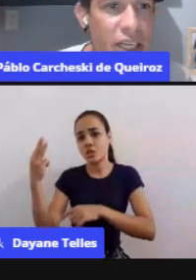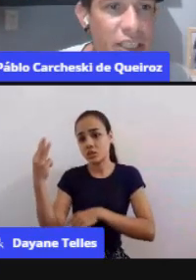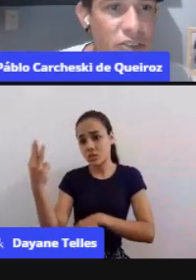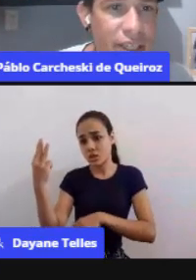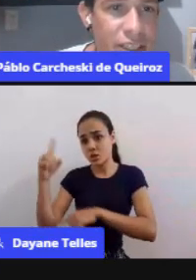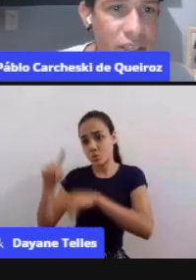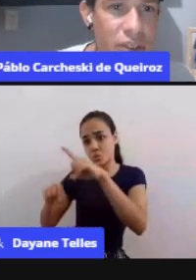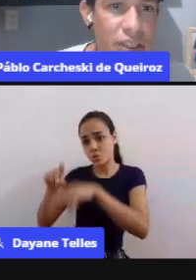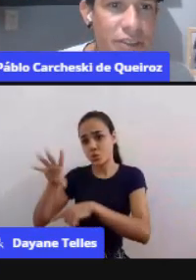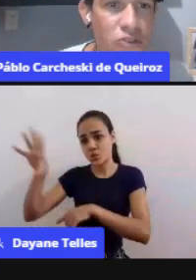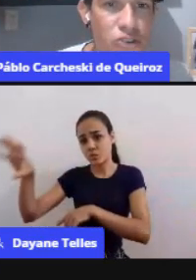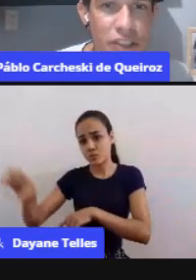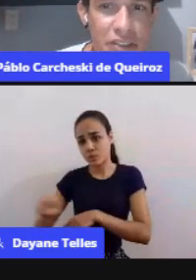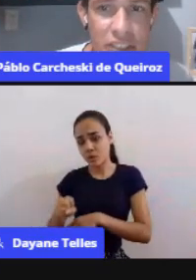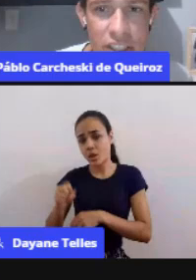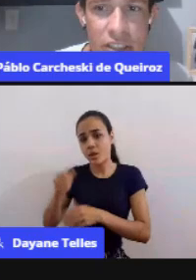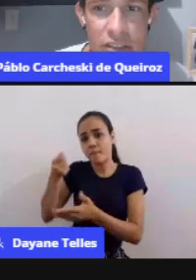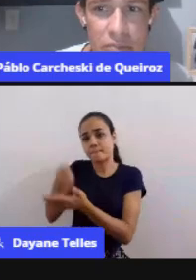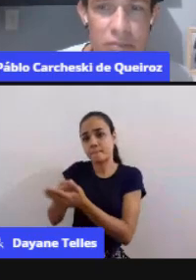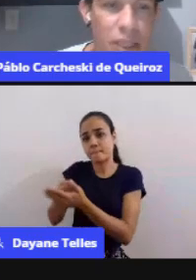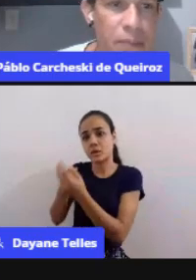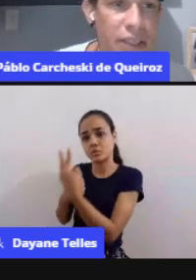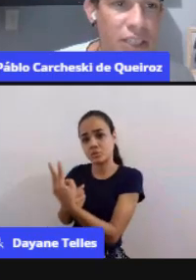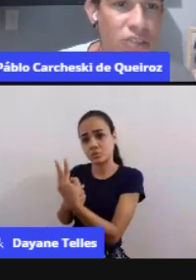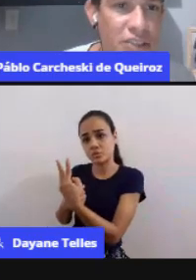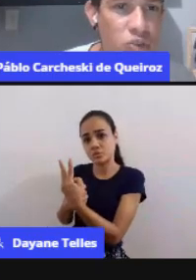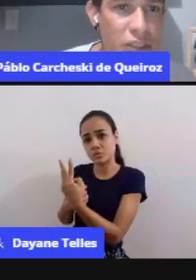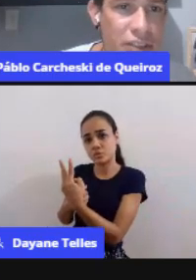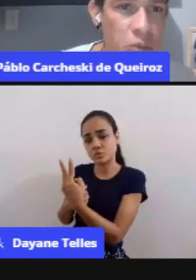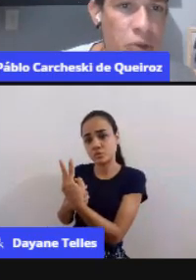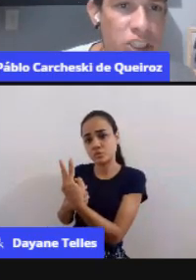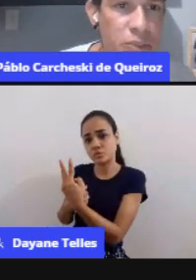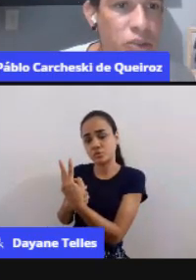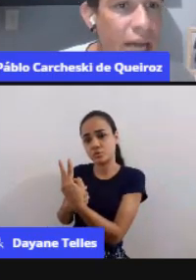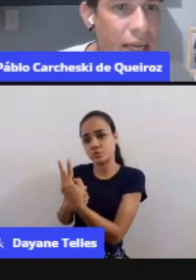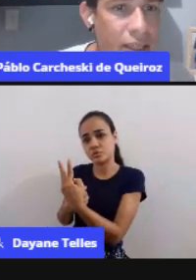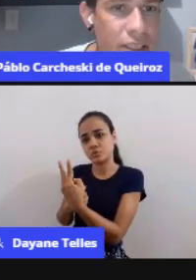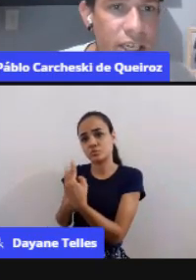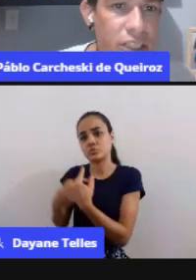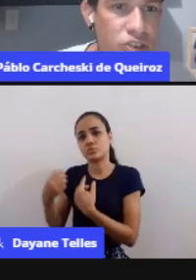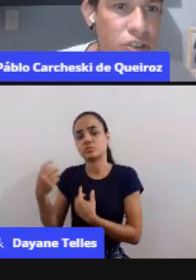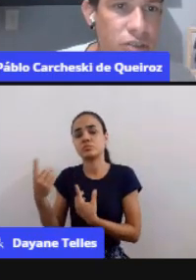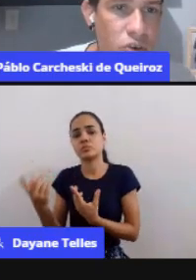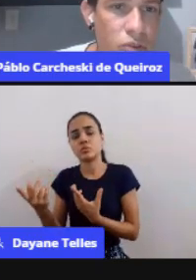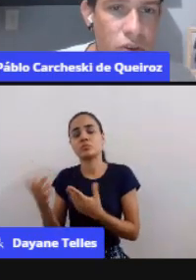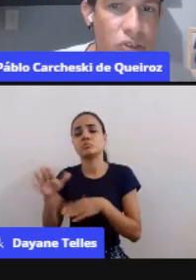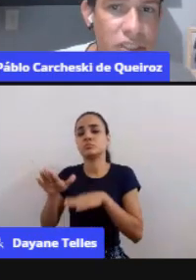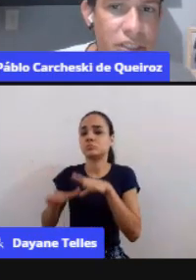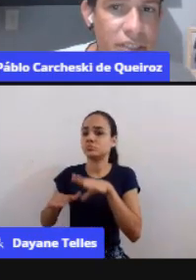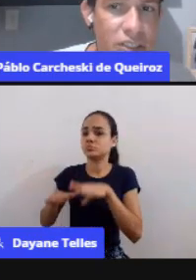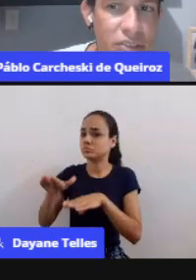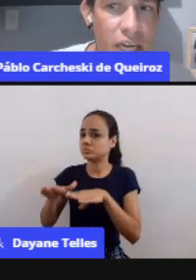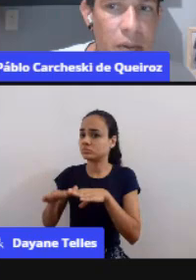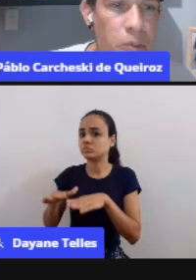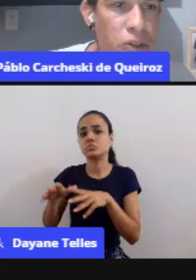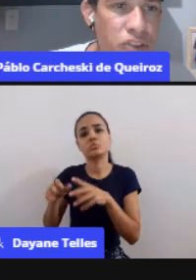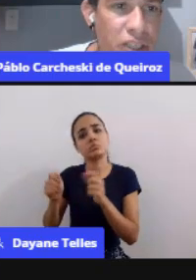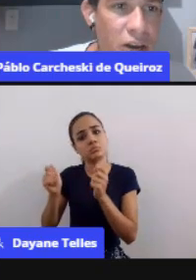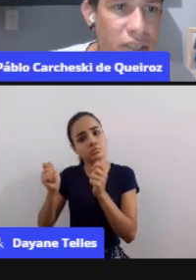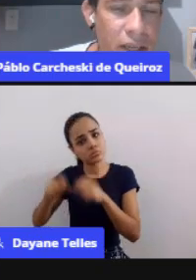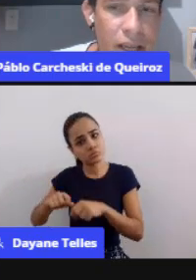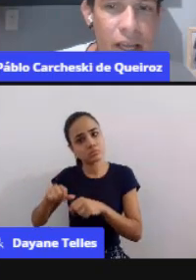3 por tanto, né? Então, são coisas que, dependendo da situação, pode mudar. E aí, isso, com certeza, não